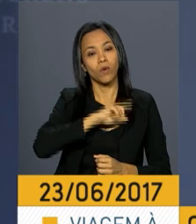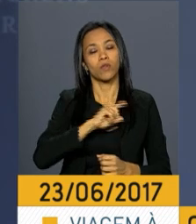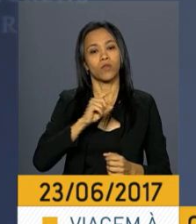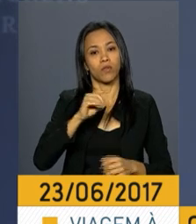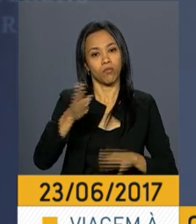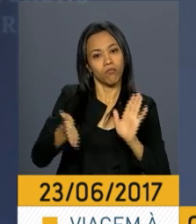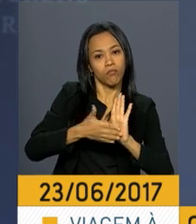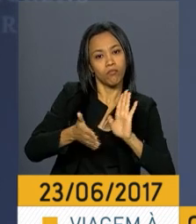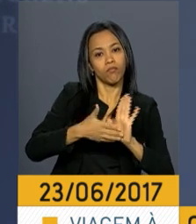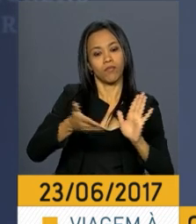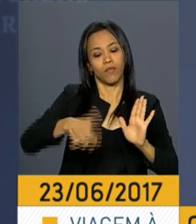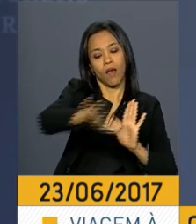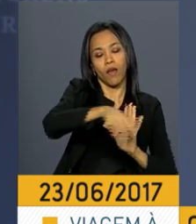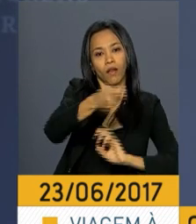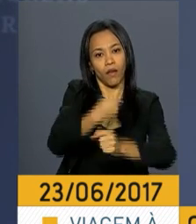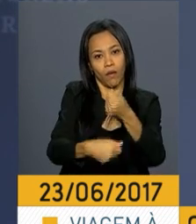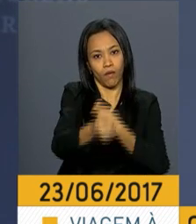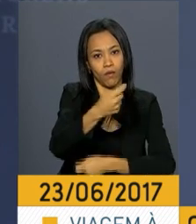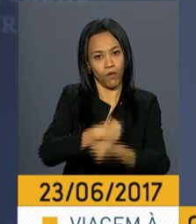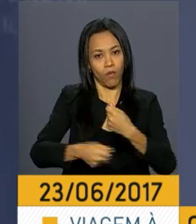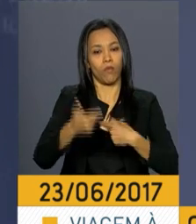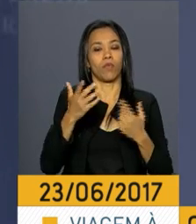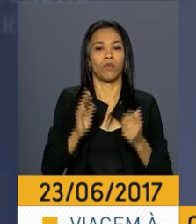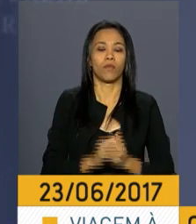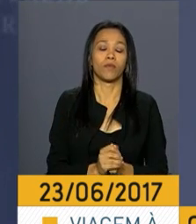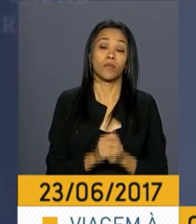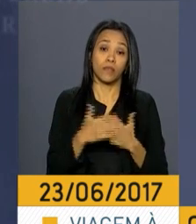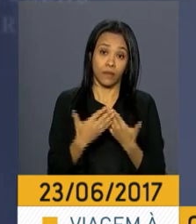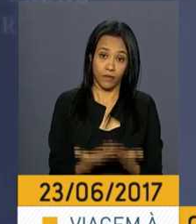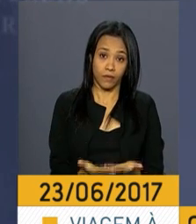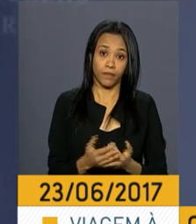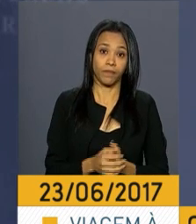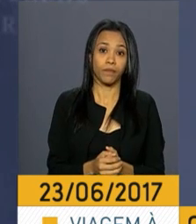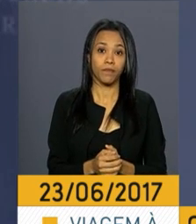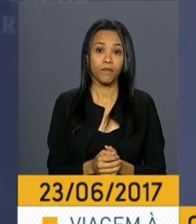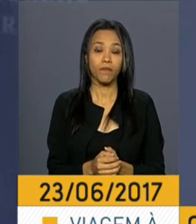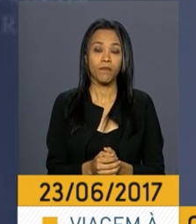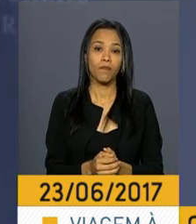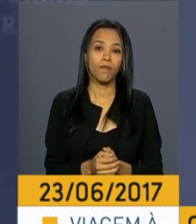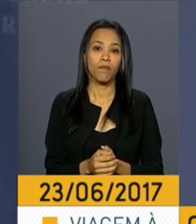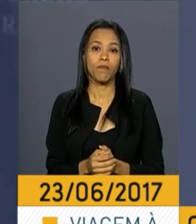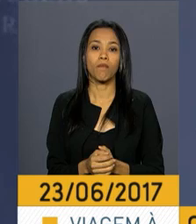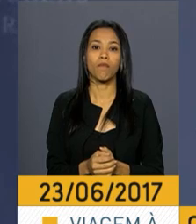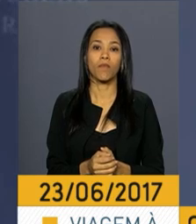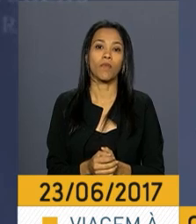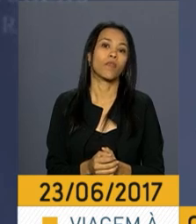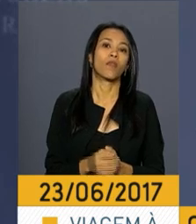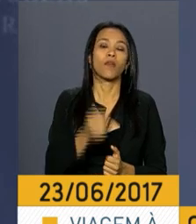econômica que acabei de mencionar. E quanto